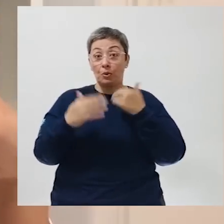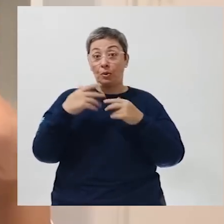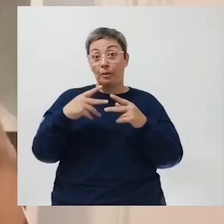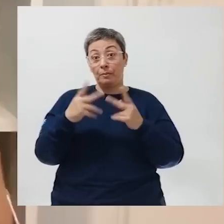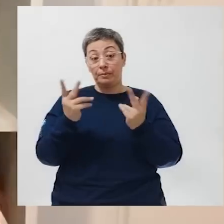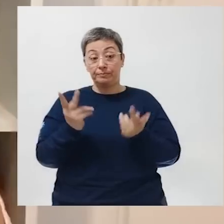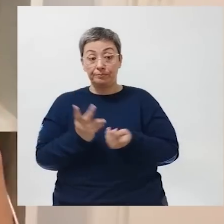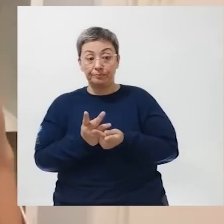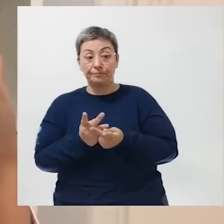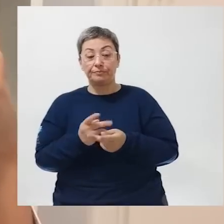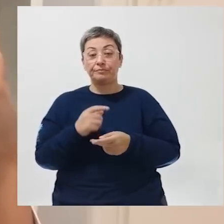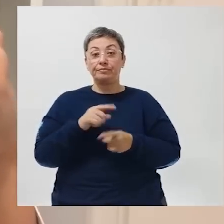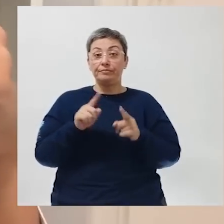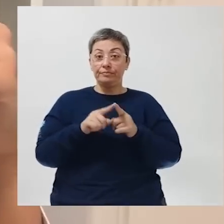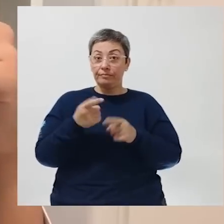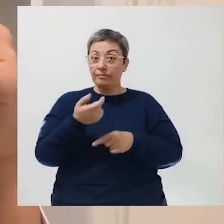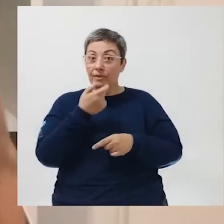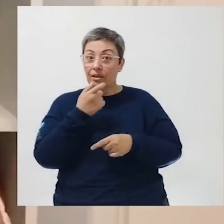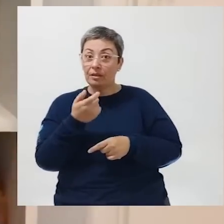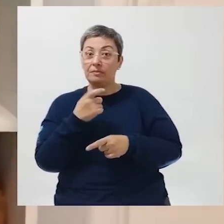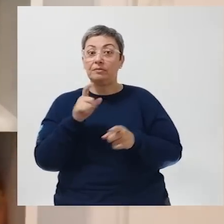só come pizza,